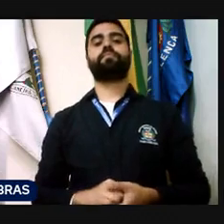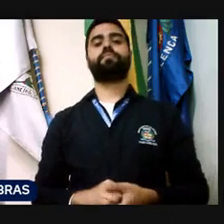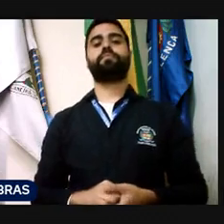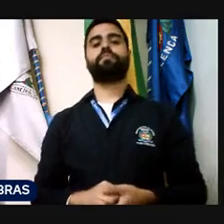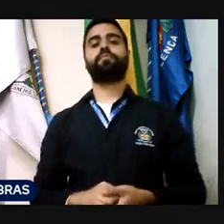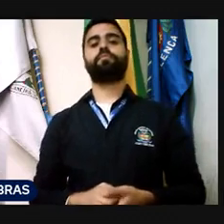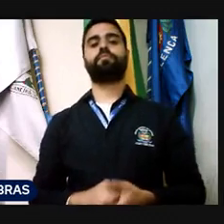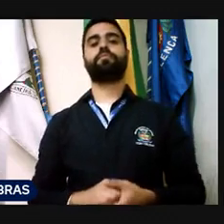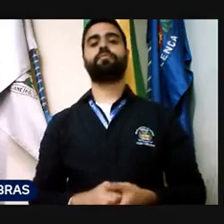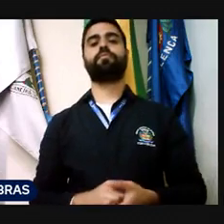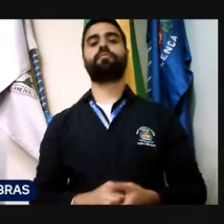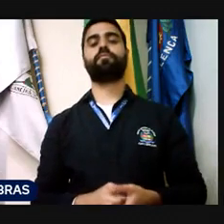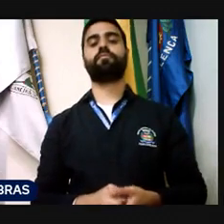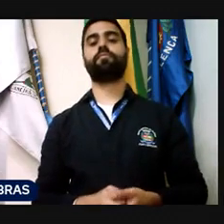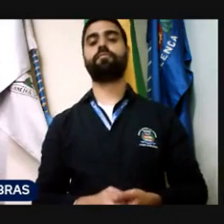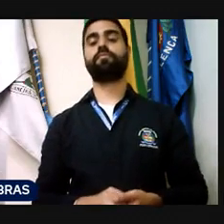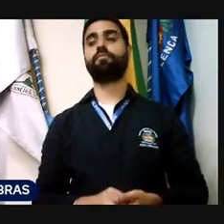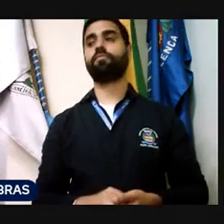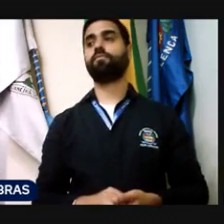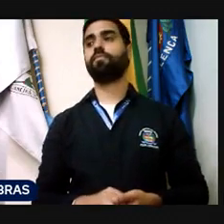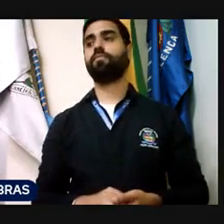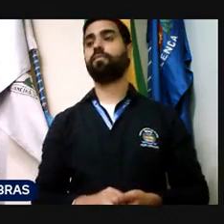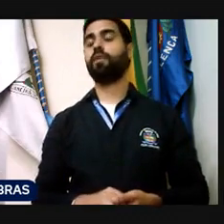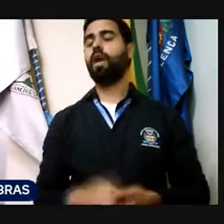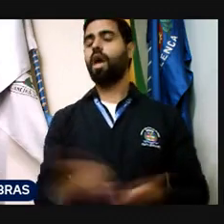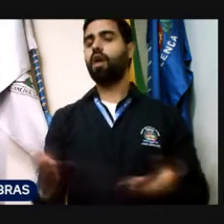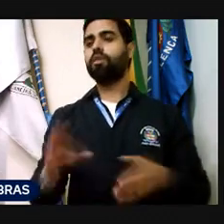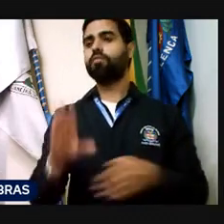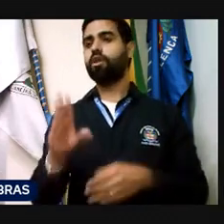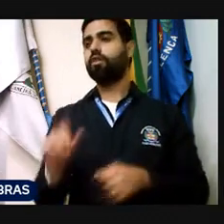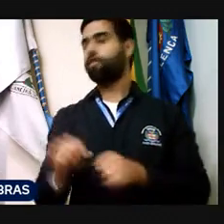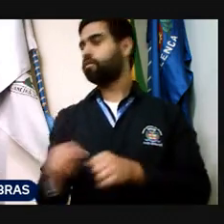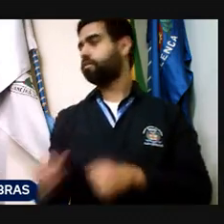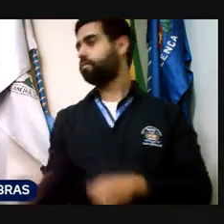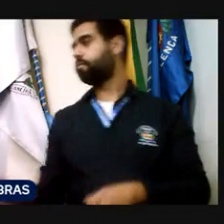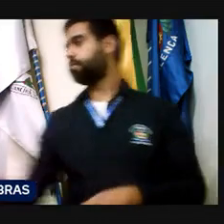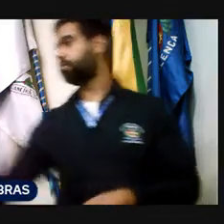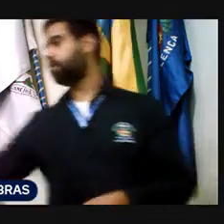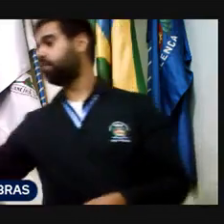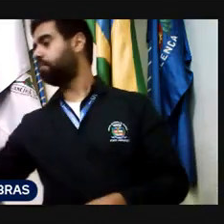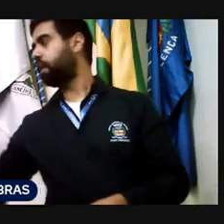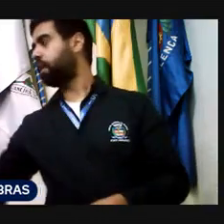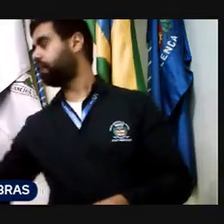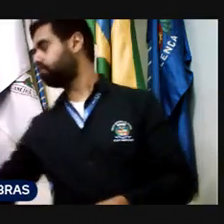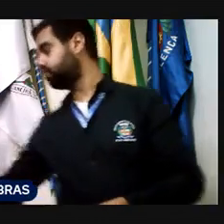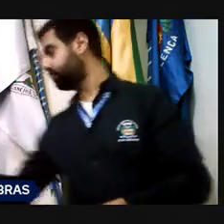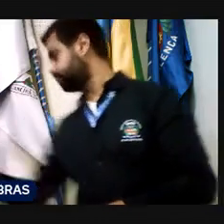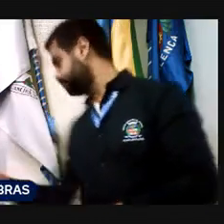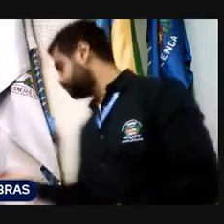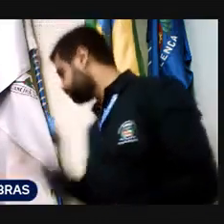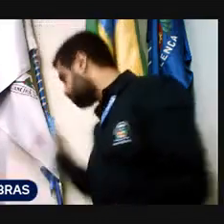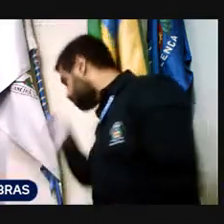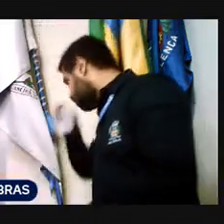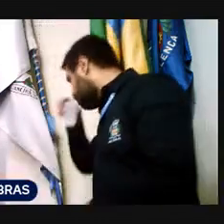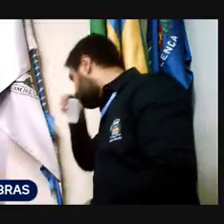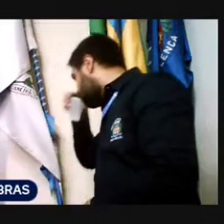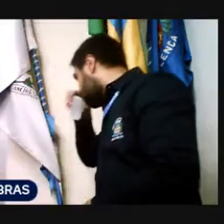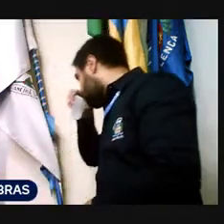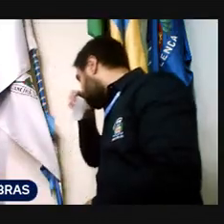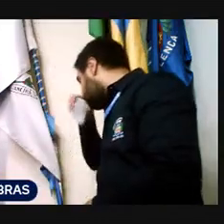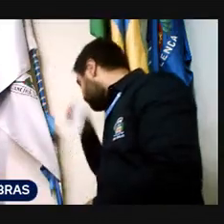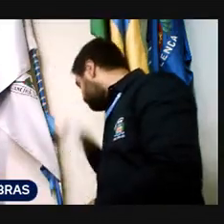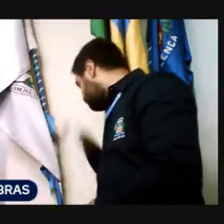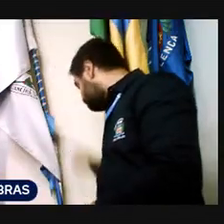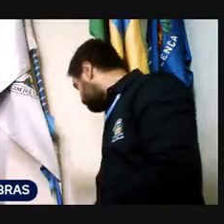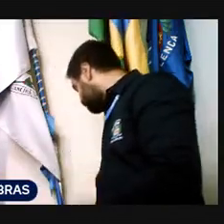Nessa noite, faço um pedido diretamente ao coronel Busnello, na qual tive a grata